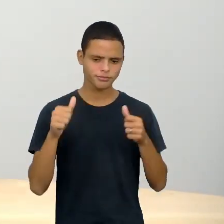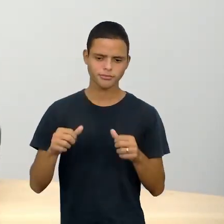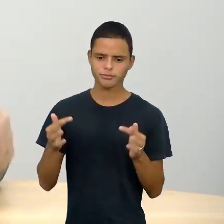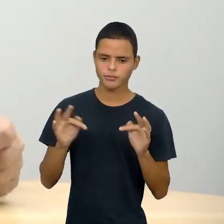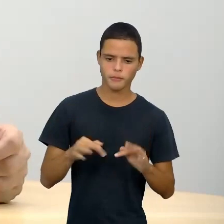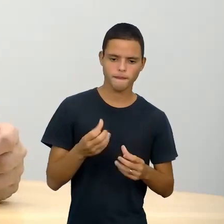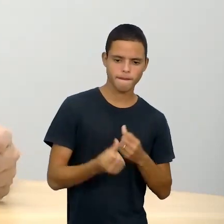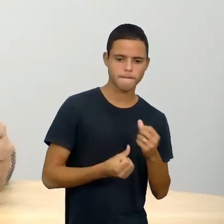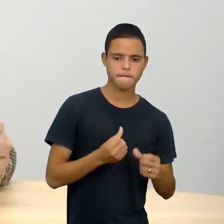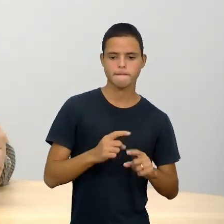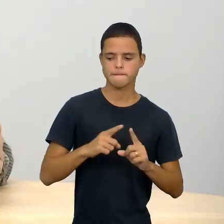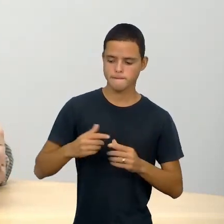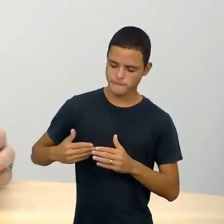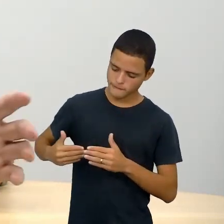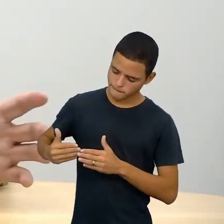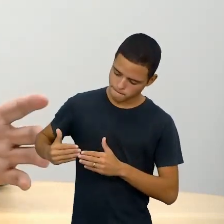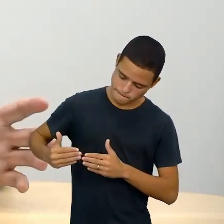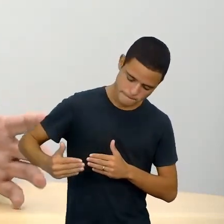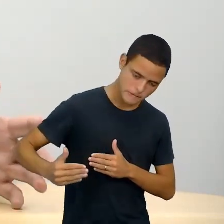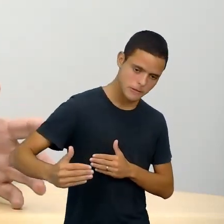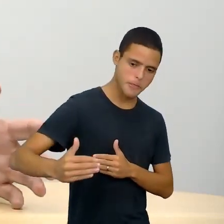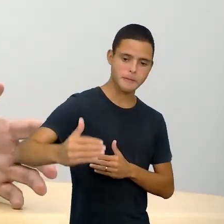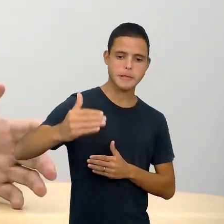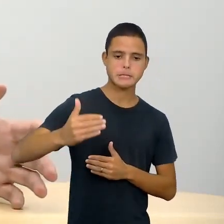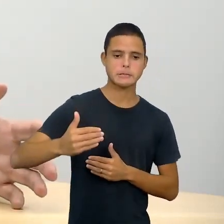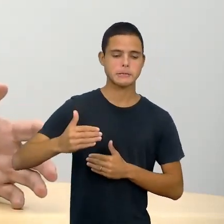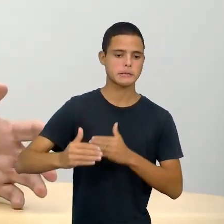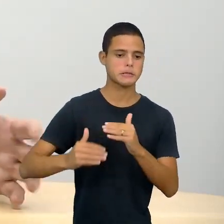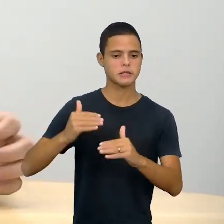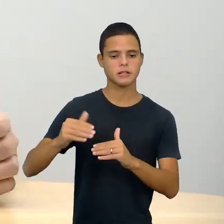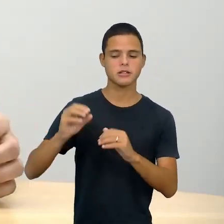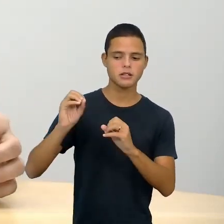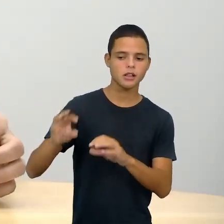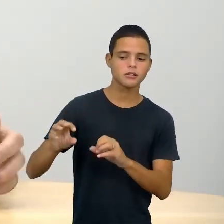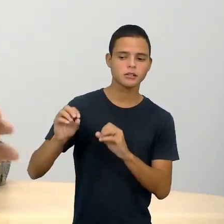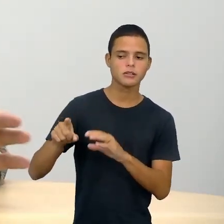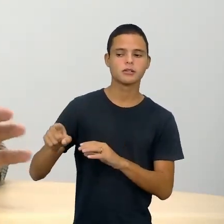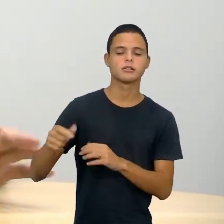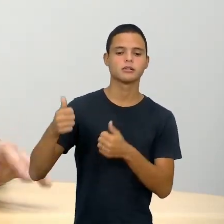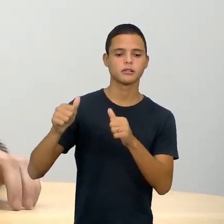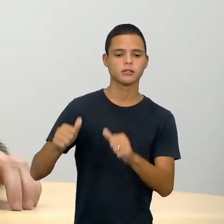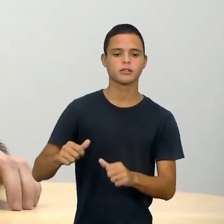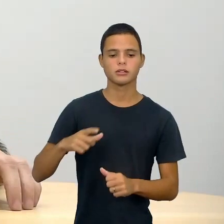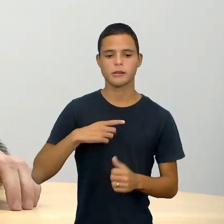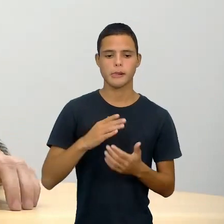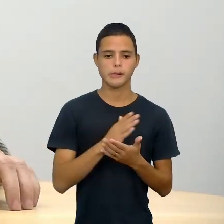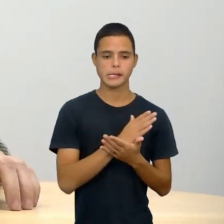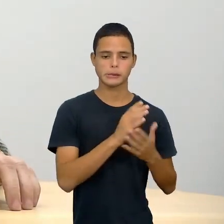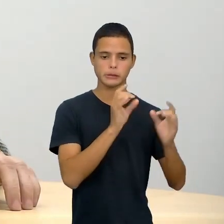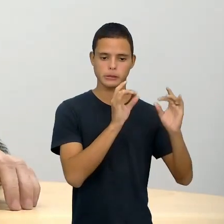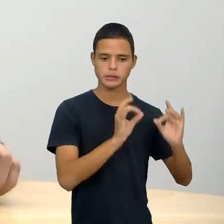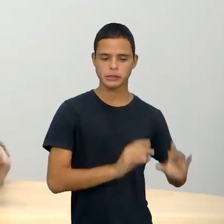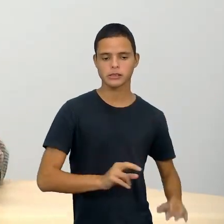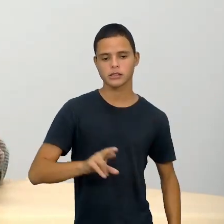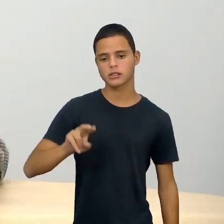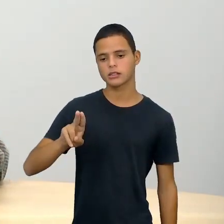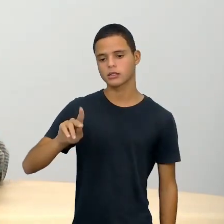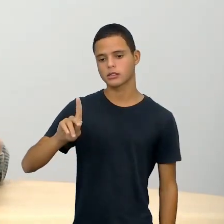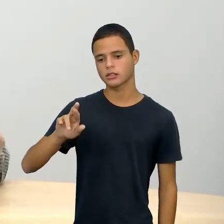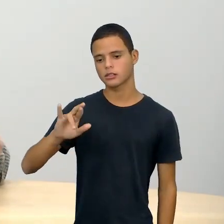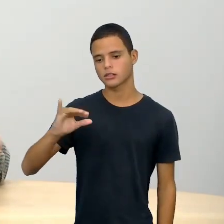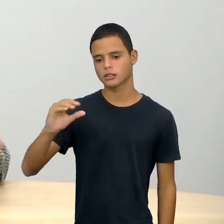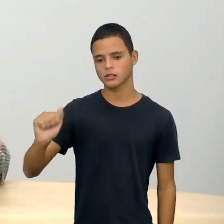de um bimestre, mas sim durante todo o processo educacional. Certo. E a gente traz aqui alguns pontos importantes para falar